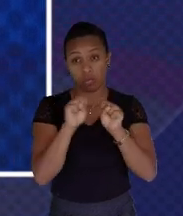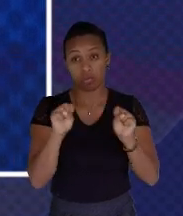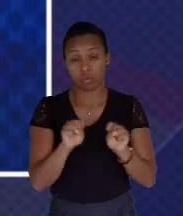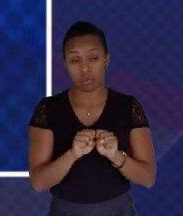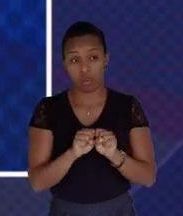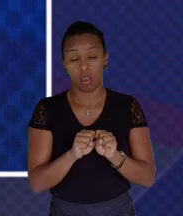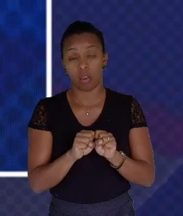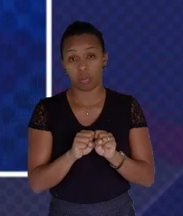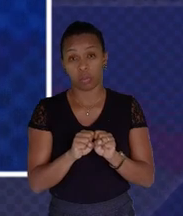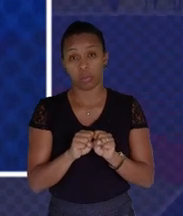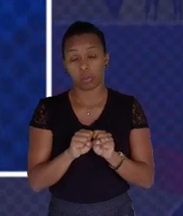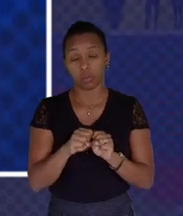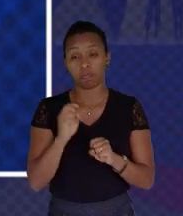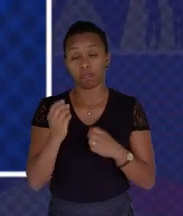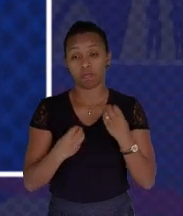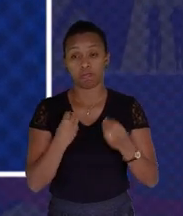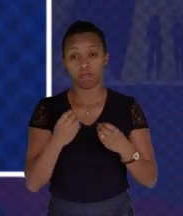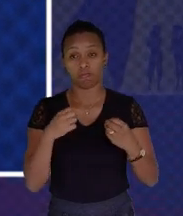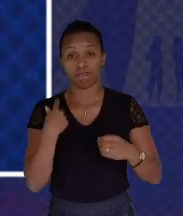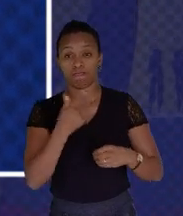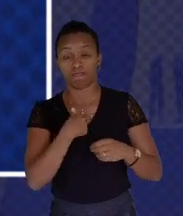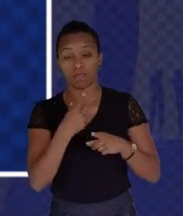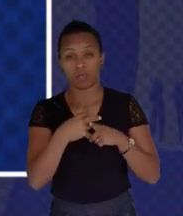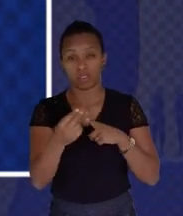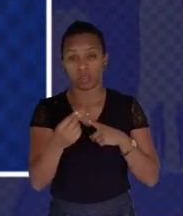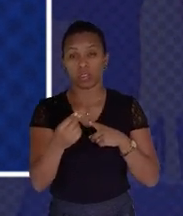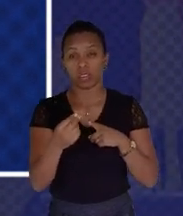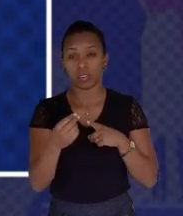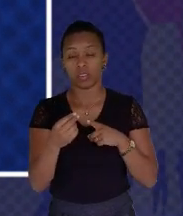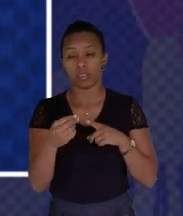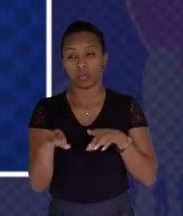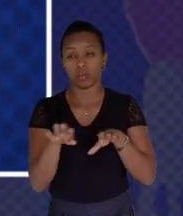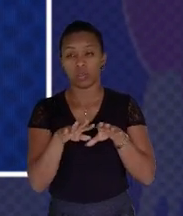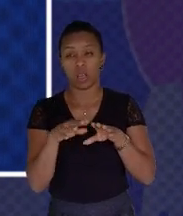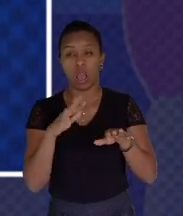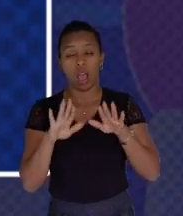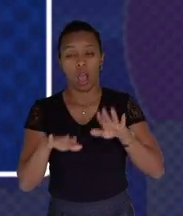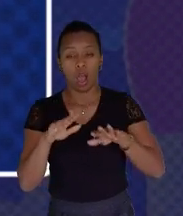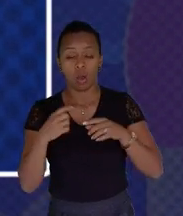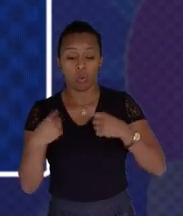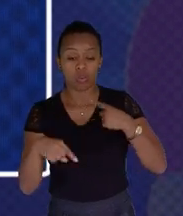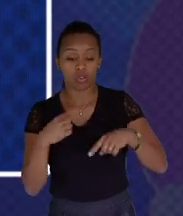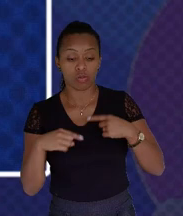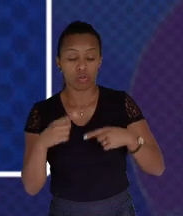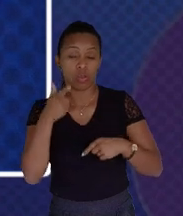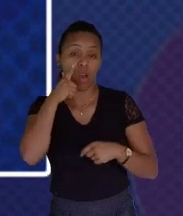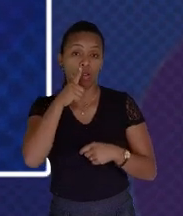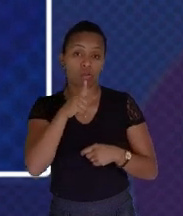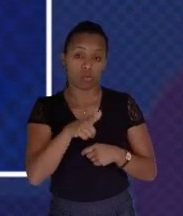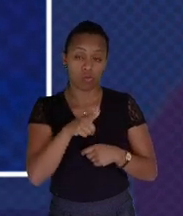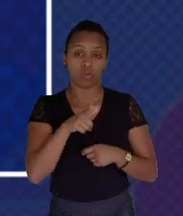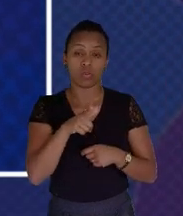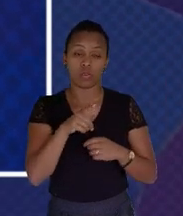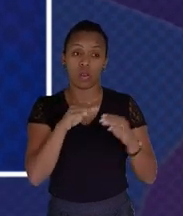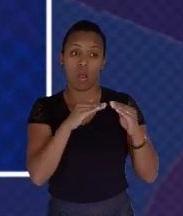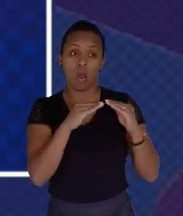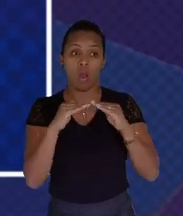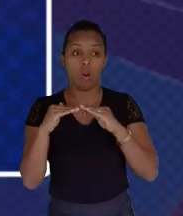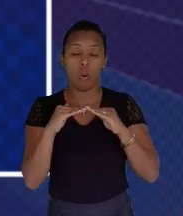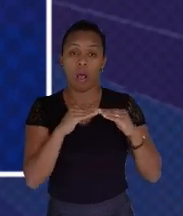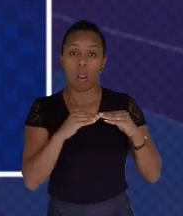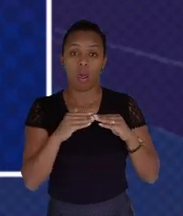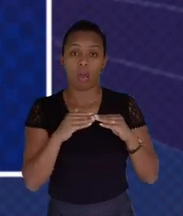sobretudo, como nós vencemos a polarização em algumas discussões e conseguimos um alinhamento